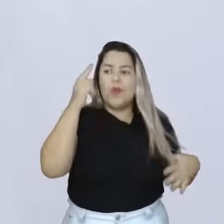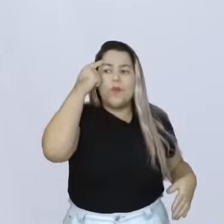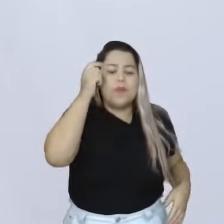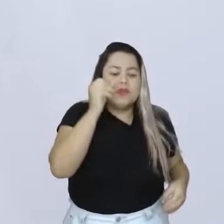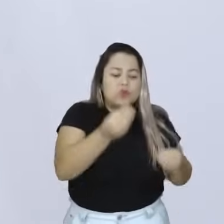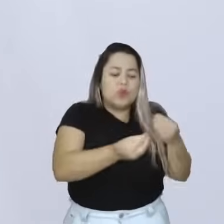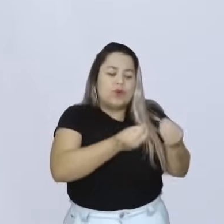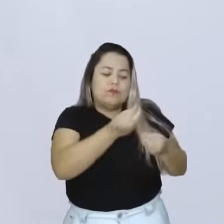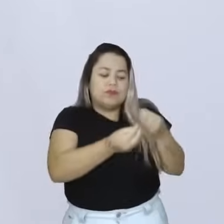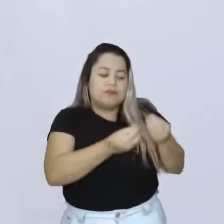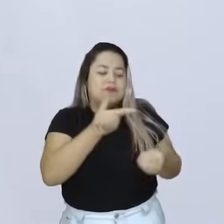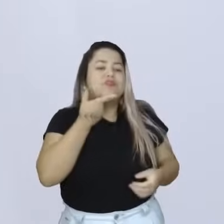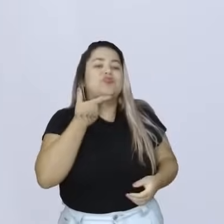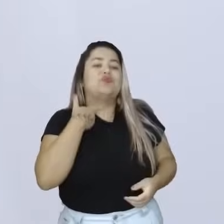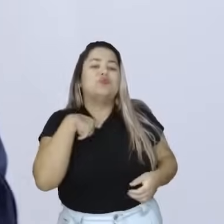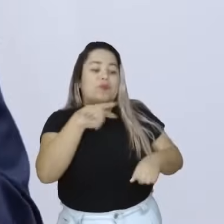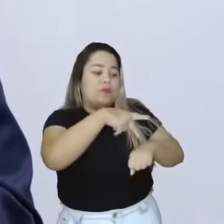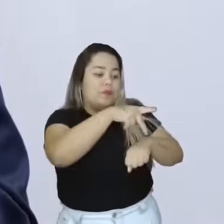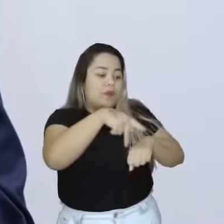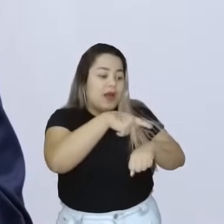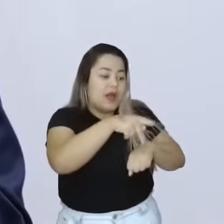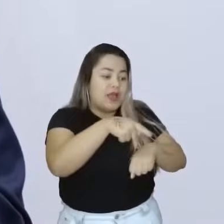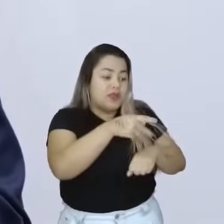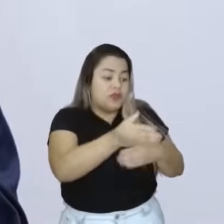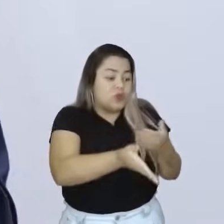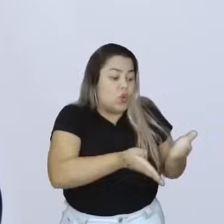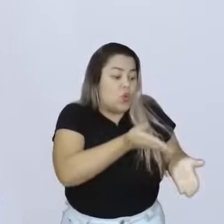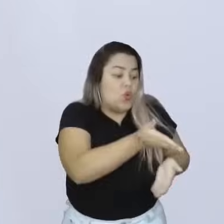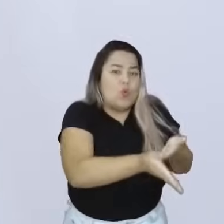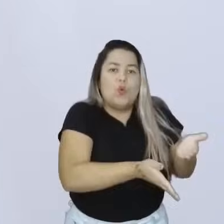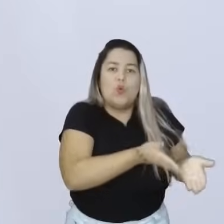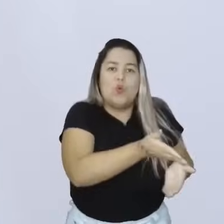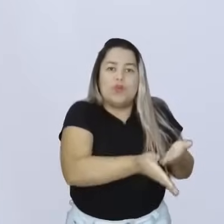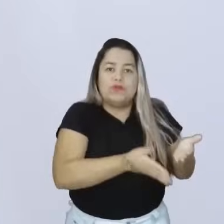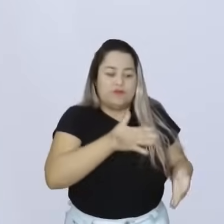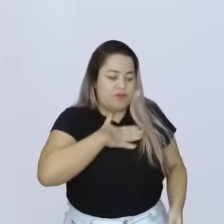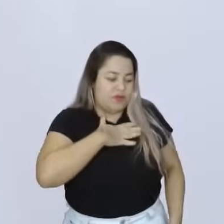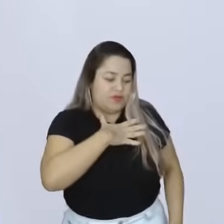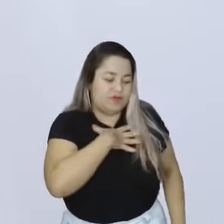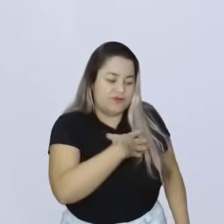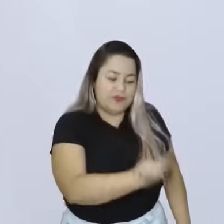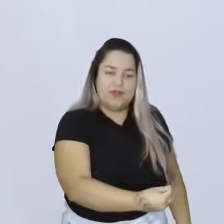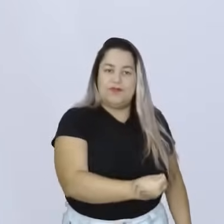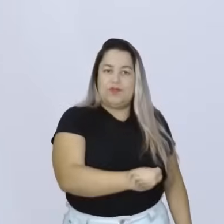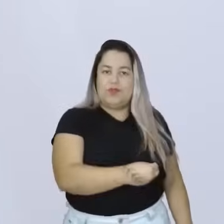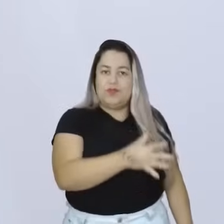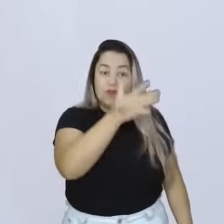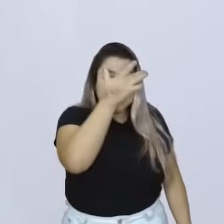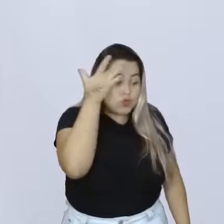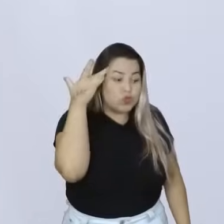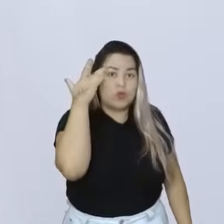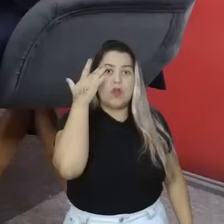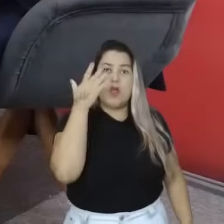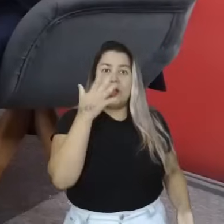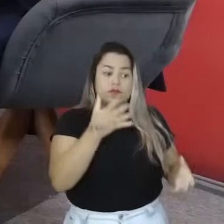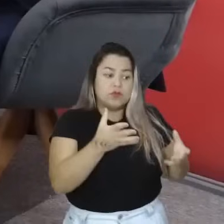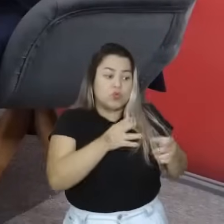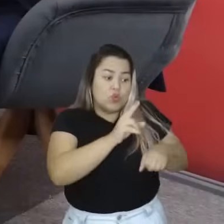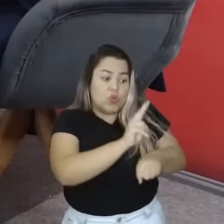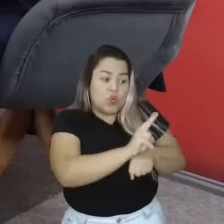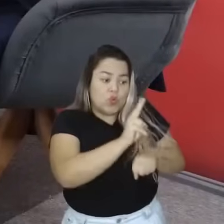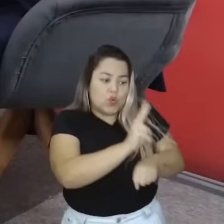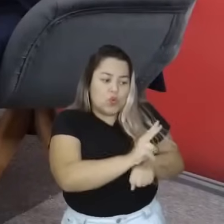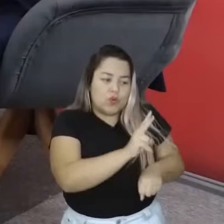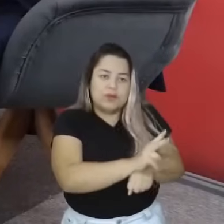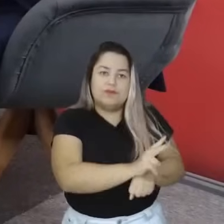como é que eu quero que o país trate os meus filhos, trate a nossa gente, como é que o país toma de conta